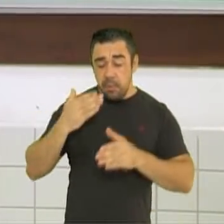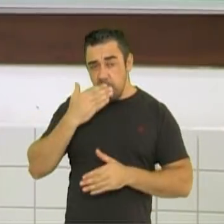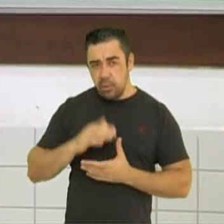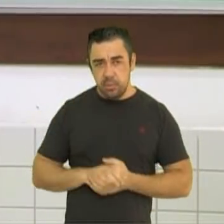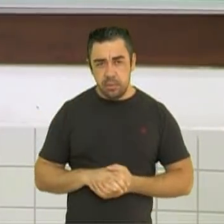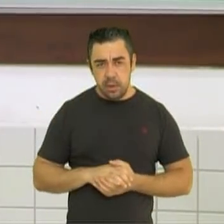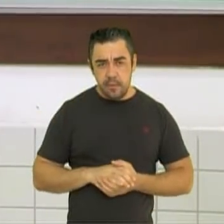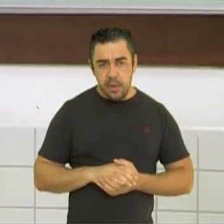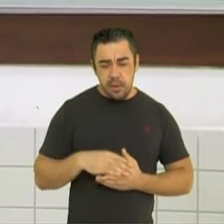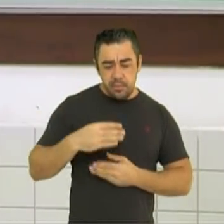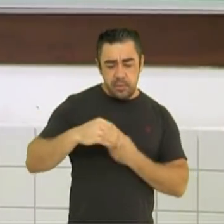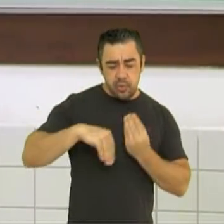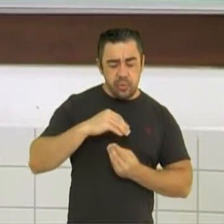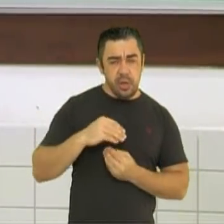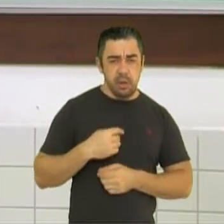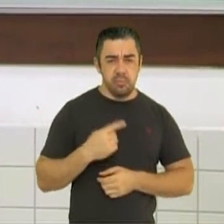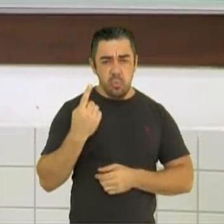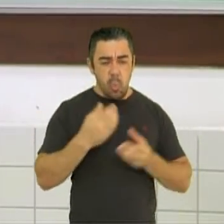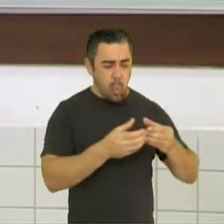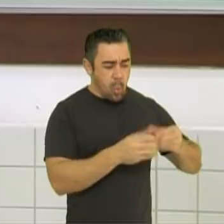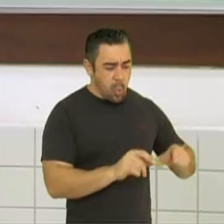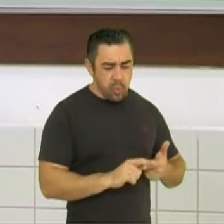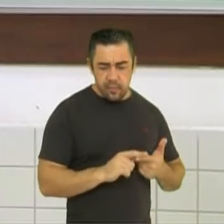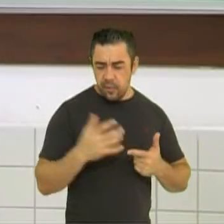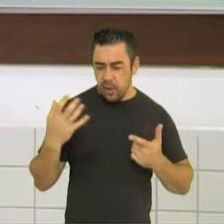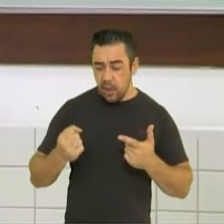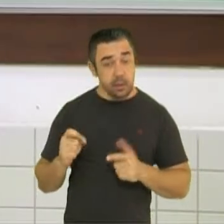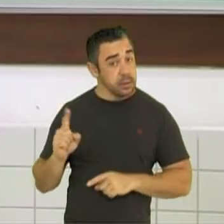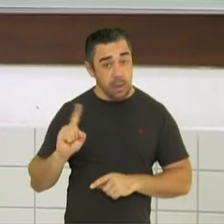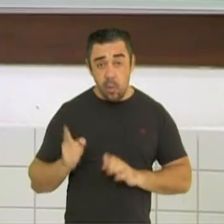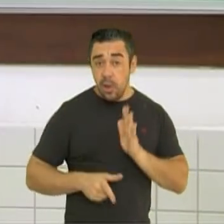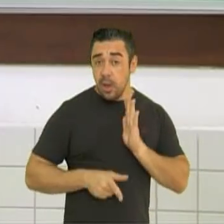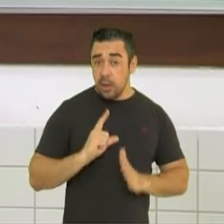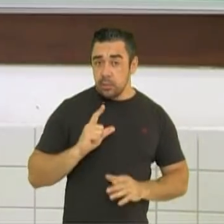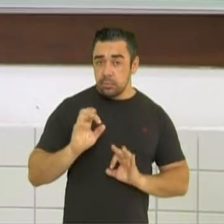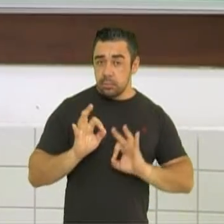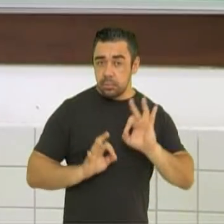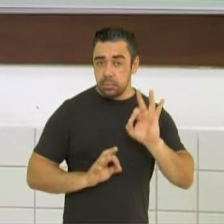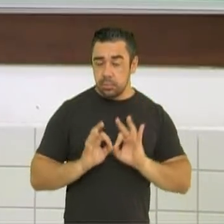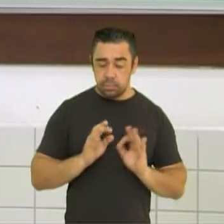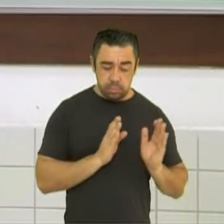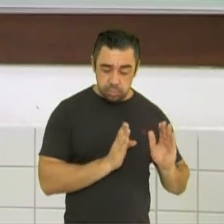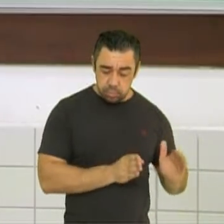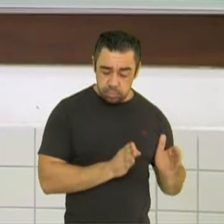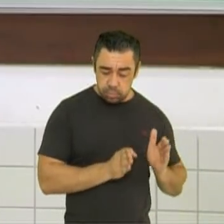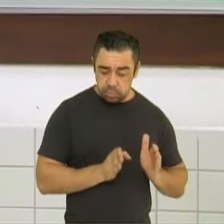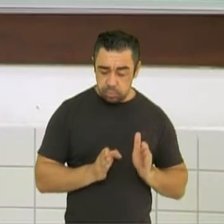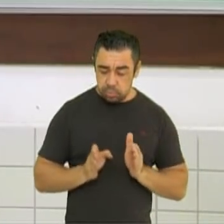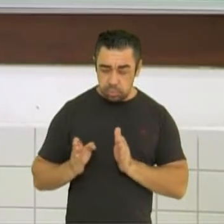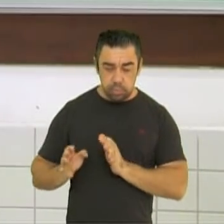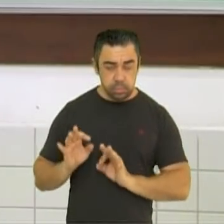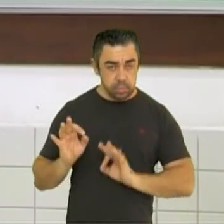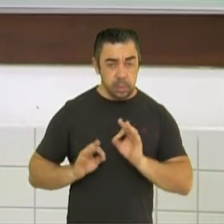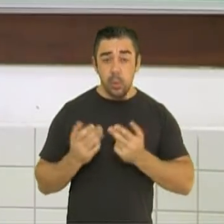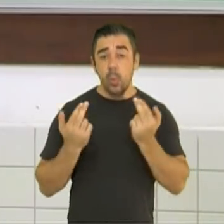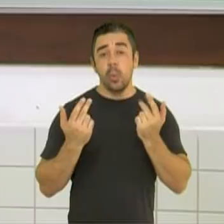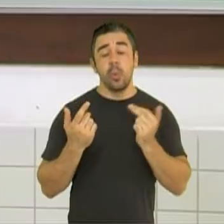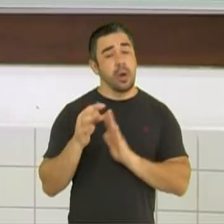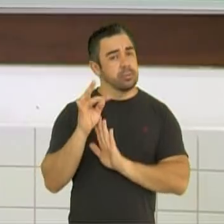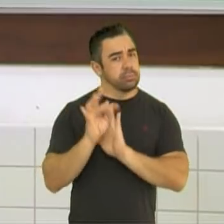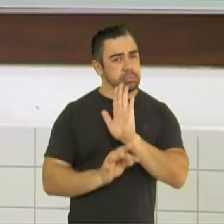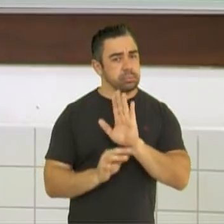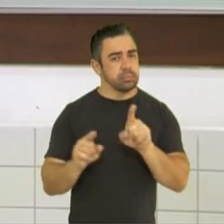só dá, vamos pôr leite também. Não, existe planejamento em tudo que você vai fazer. Então, no texto, da mesma forma,